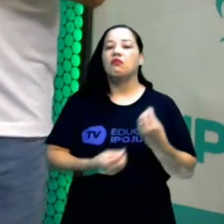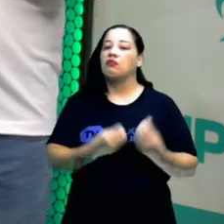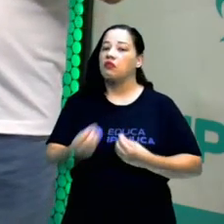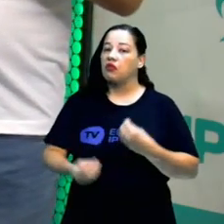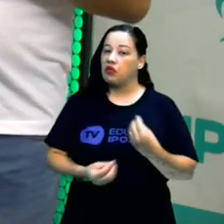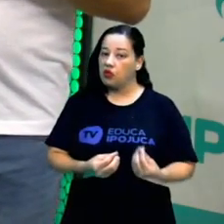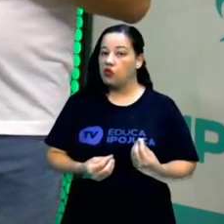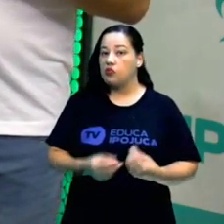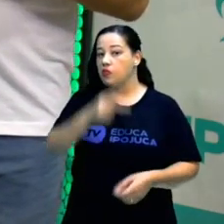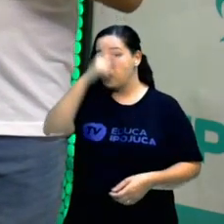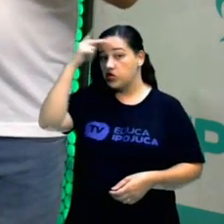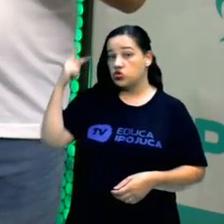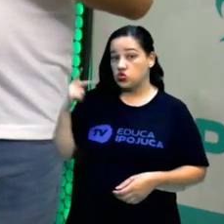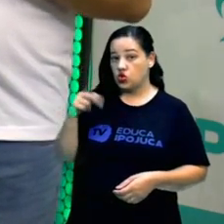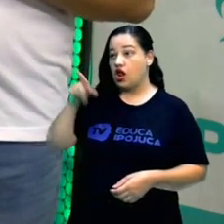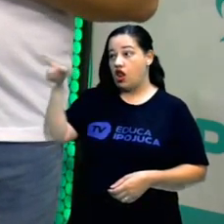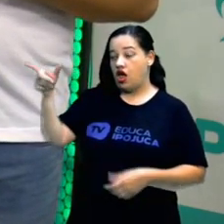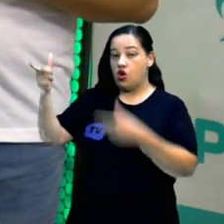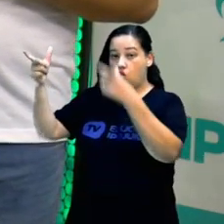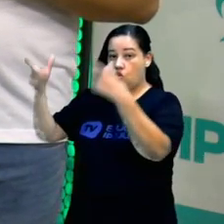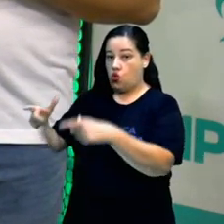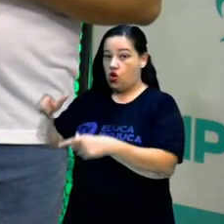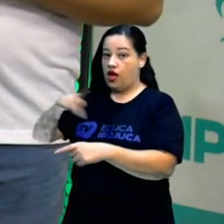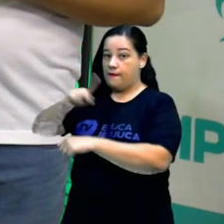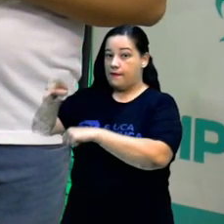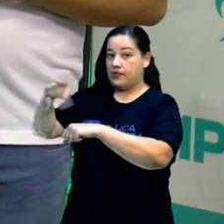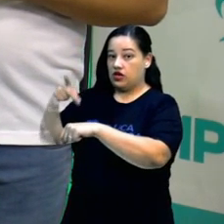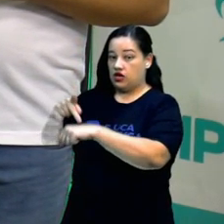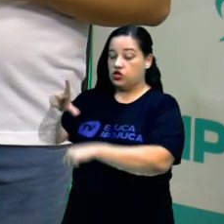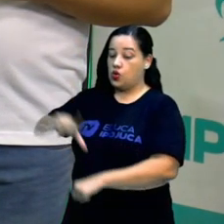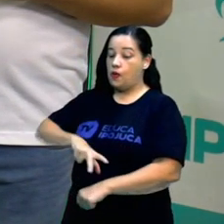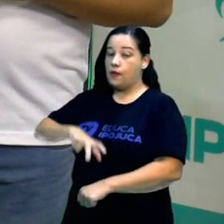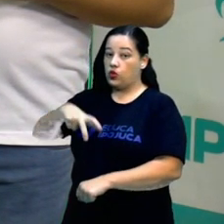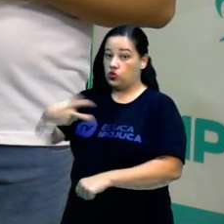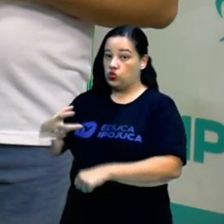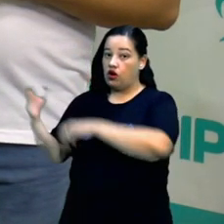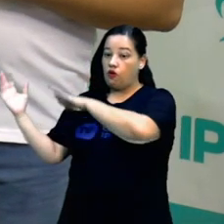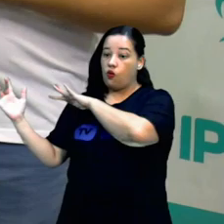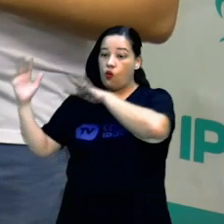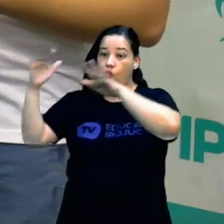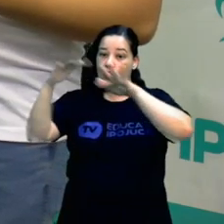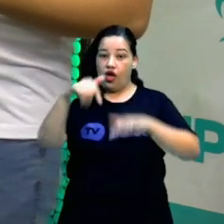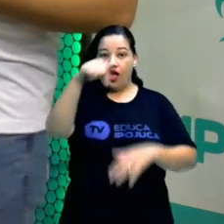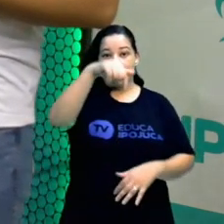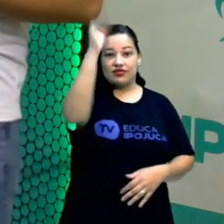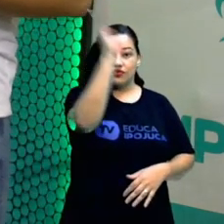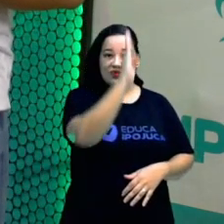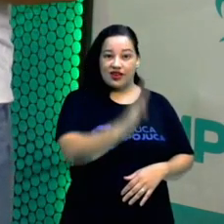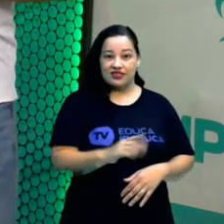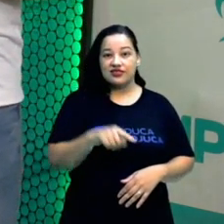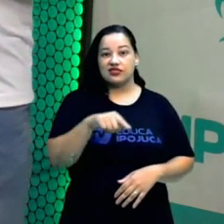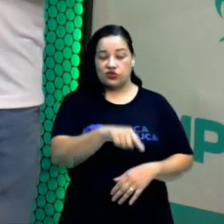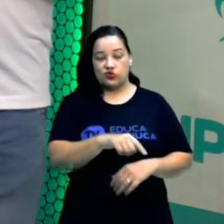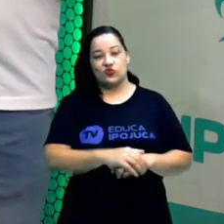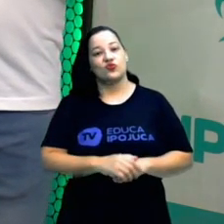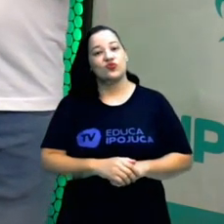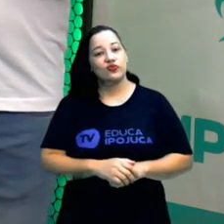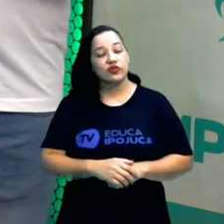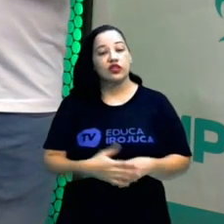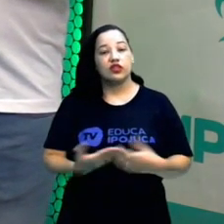dos portugueses que vieram de Portugal para o Brasil. Por isso, de